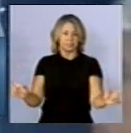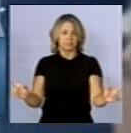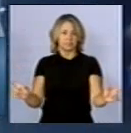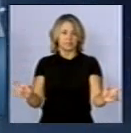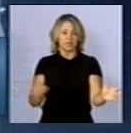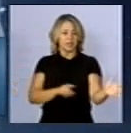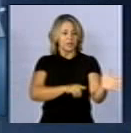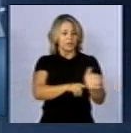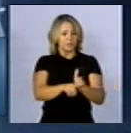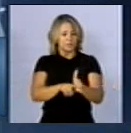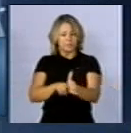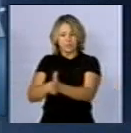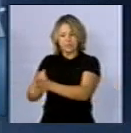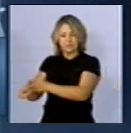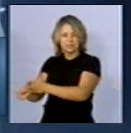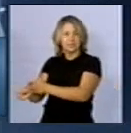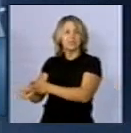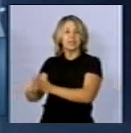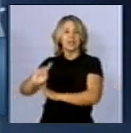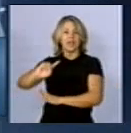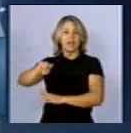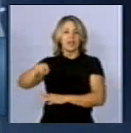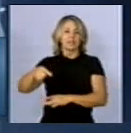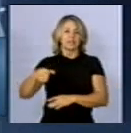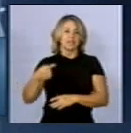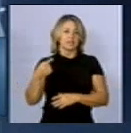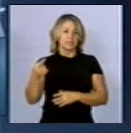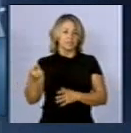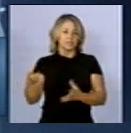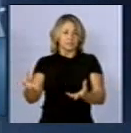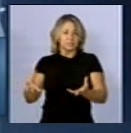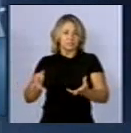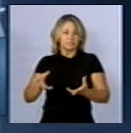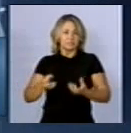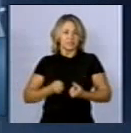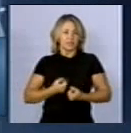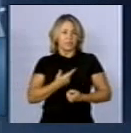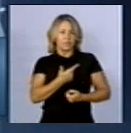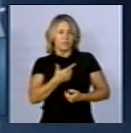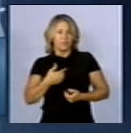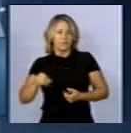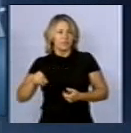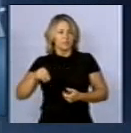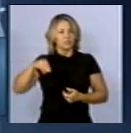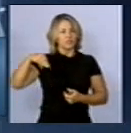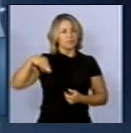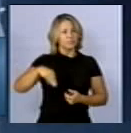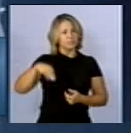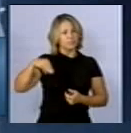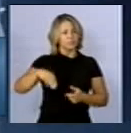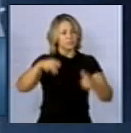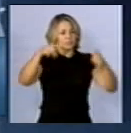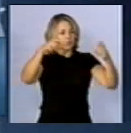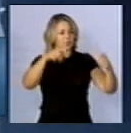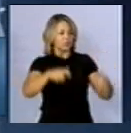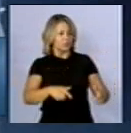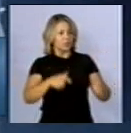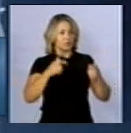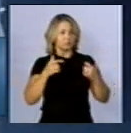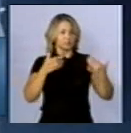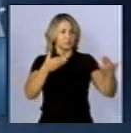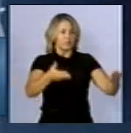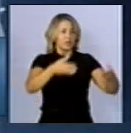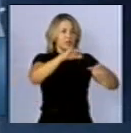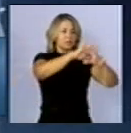pesquisadas após a submissão de 20 minutos em exposição